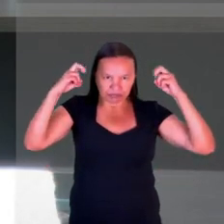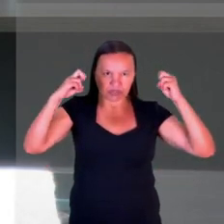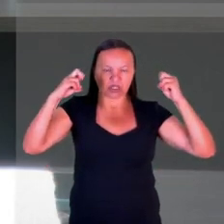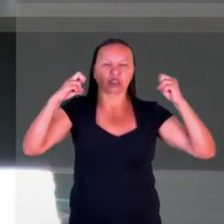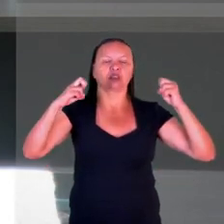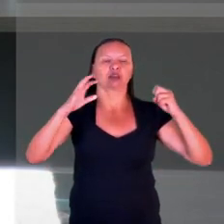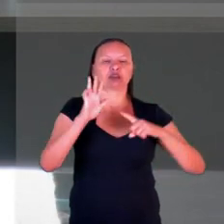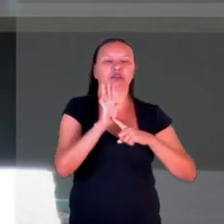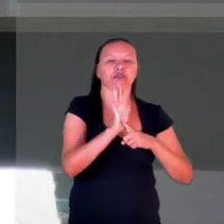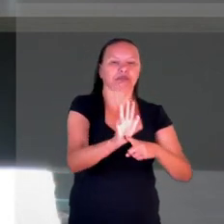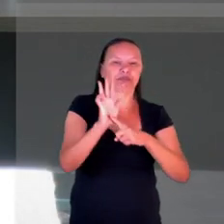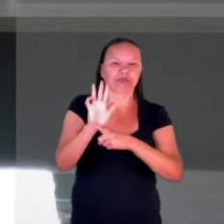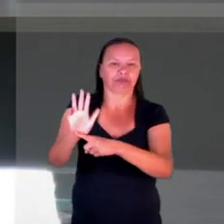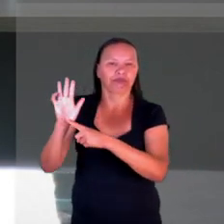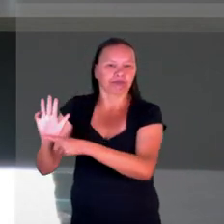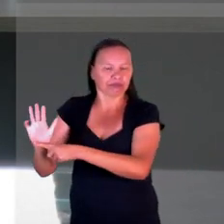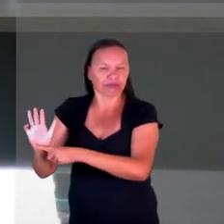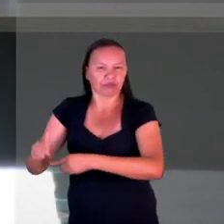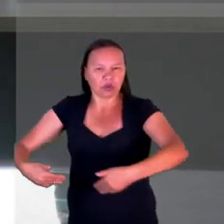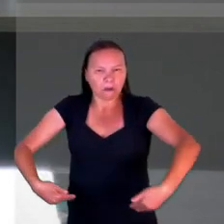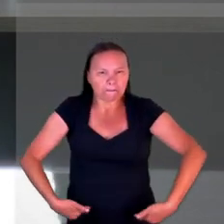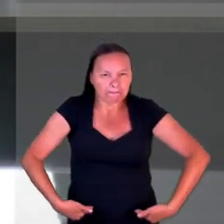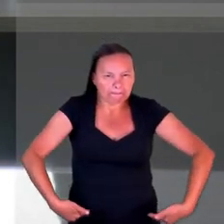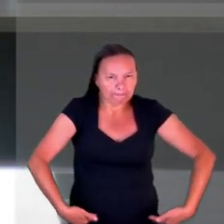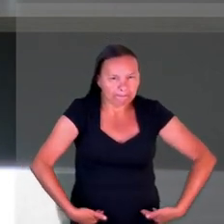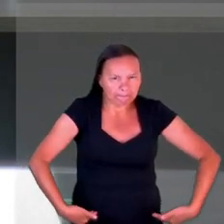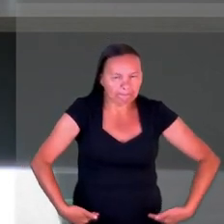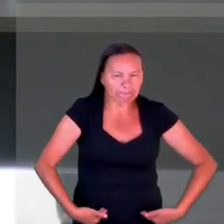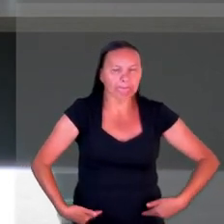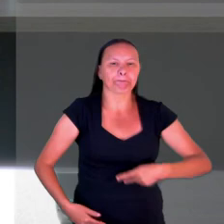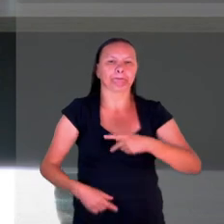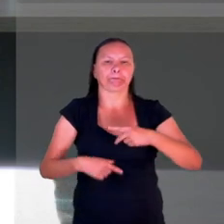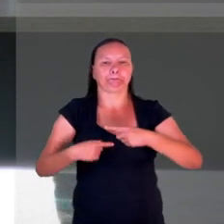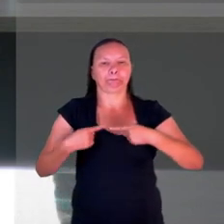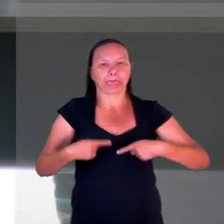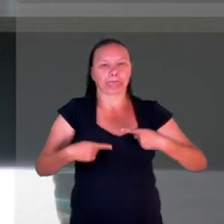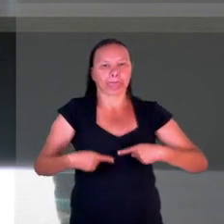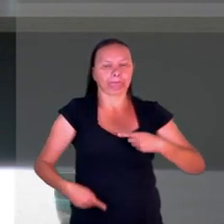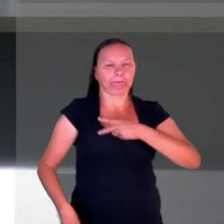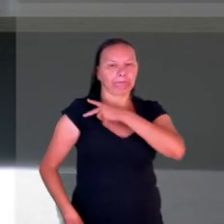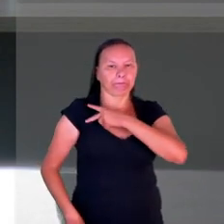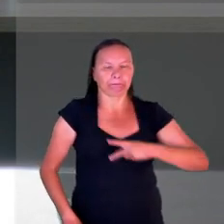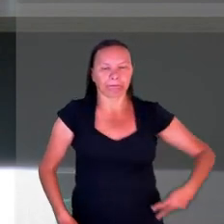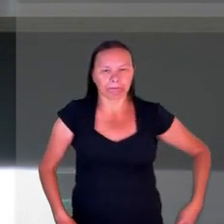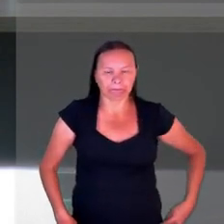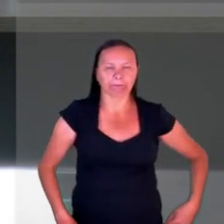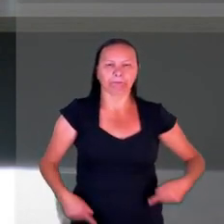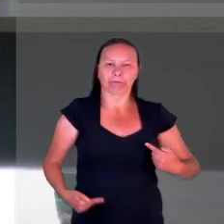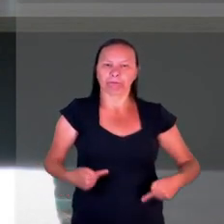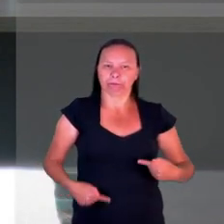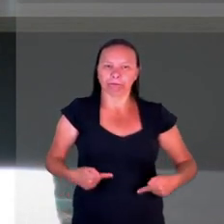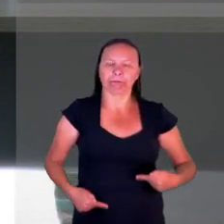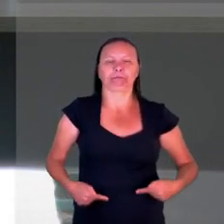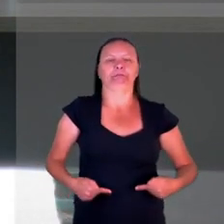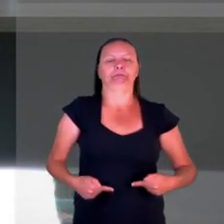enfrentamento emergencial da fome com política pública com orçamento